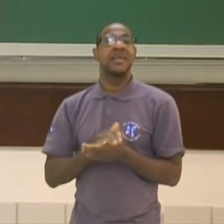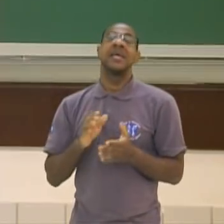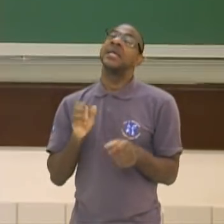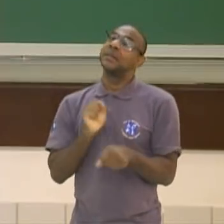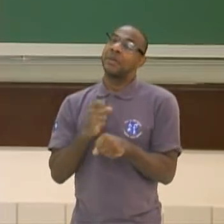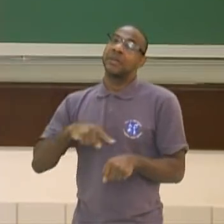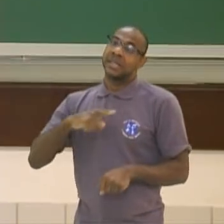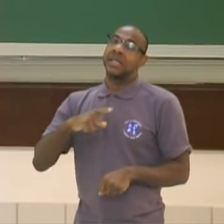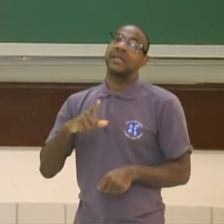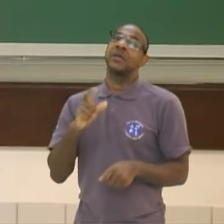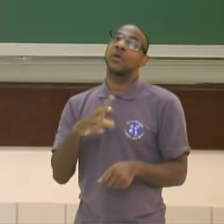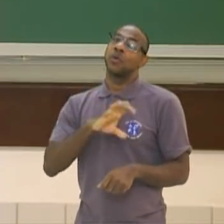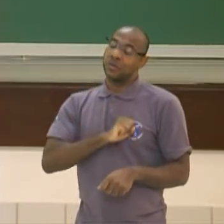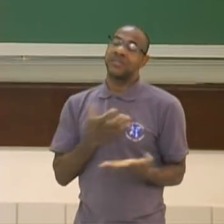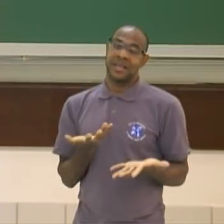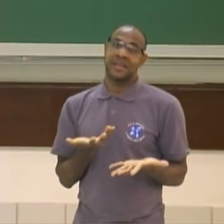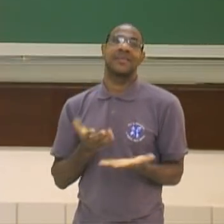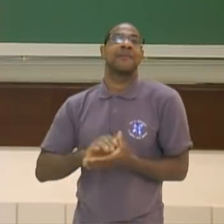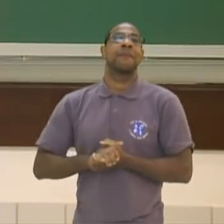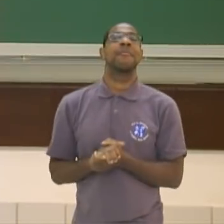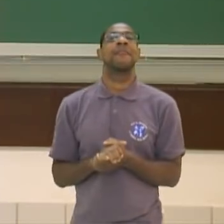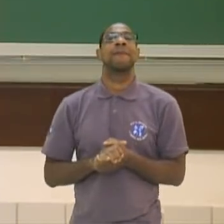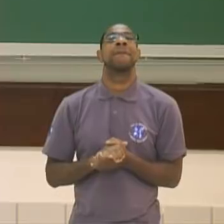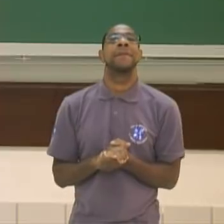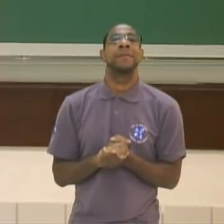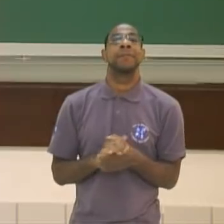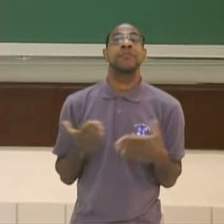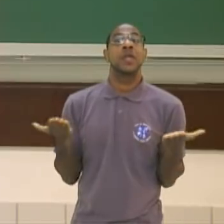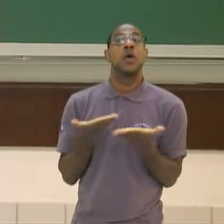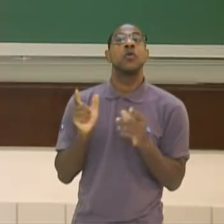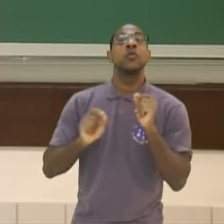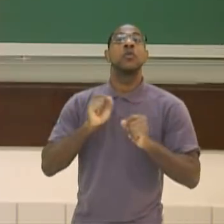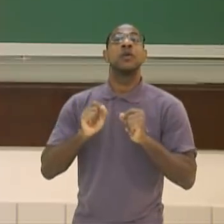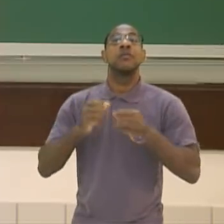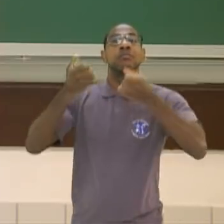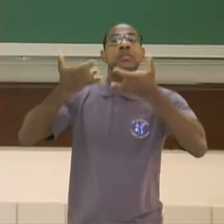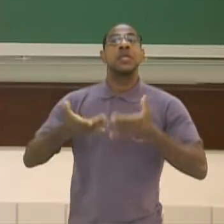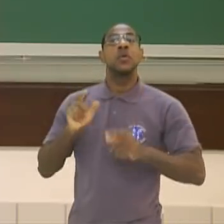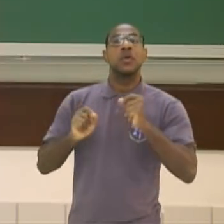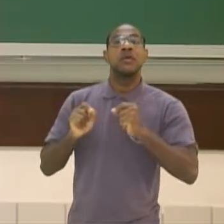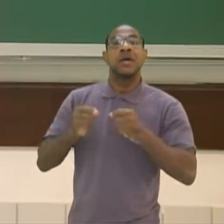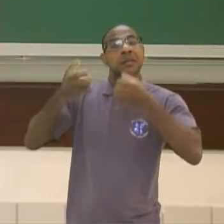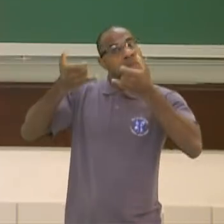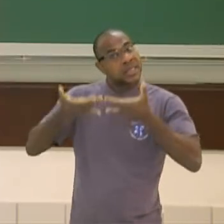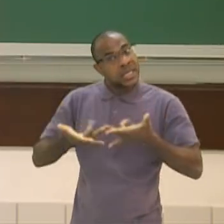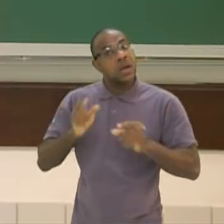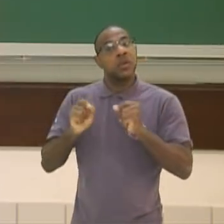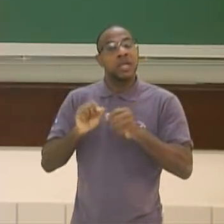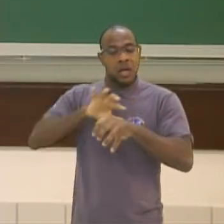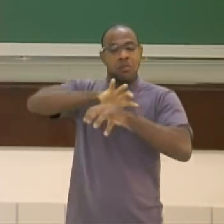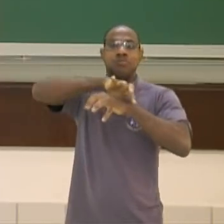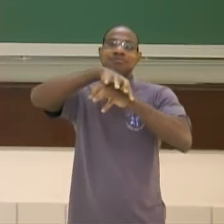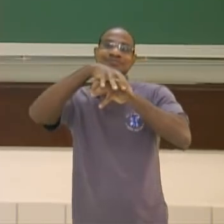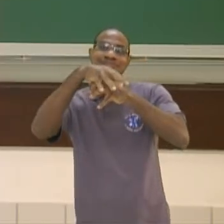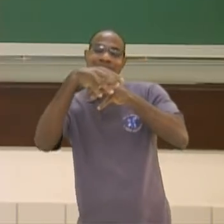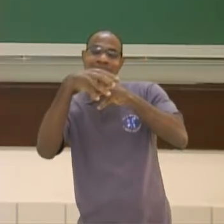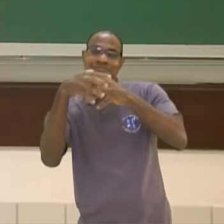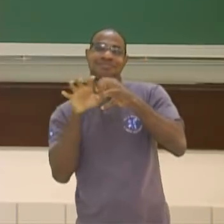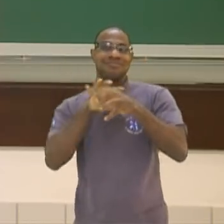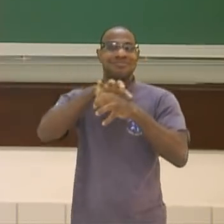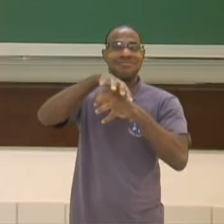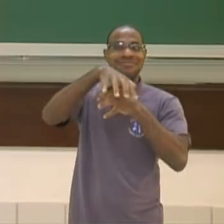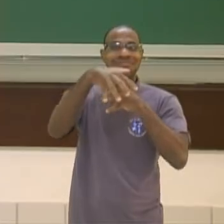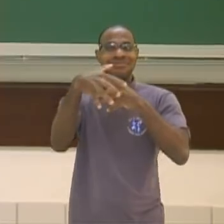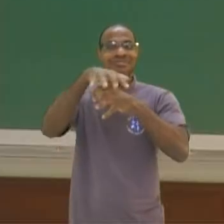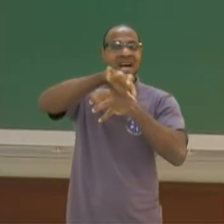e aprendido um pouquinho mais sobre a atmosfera. E hoje a gente vai falar mais um pouquinho sobre essa camada tão importante